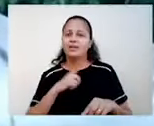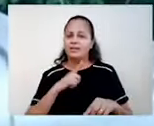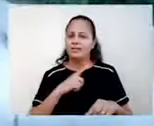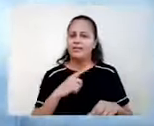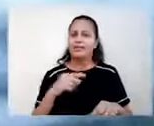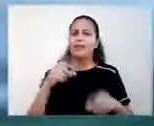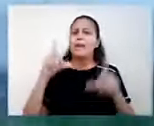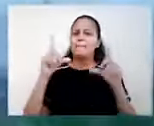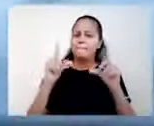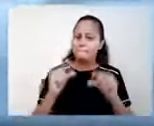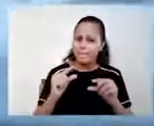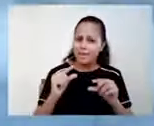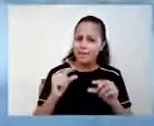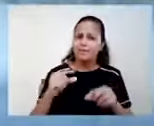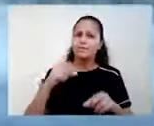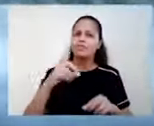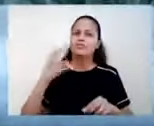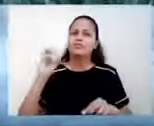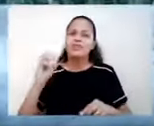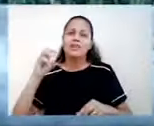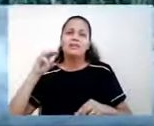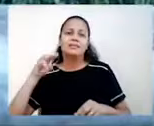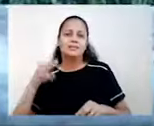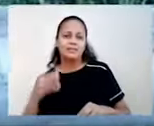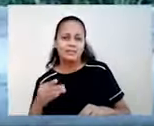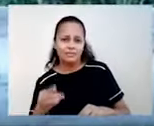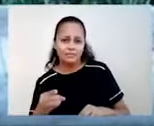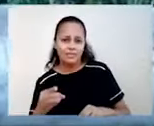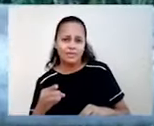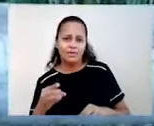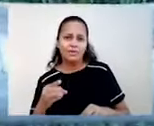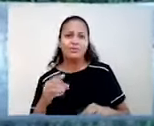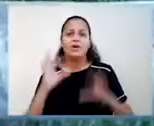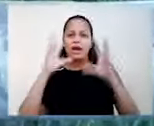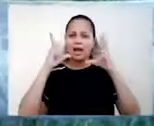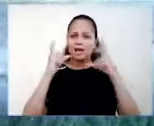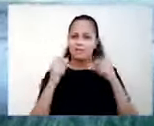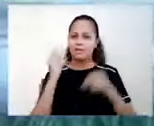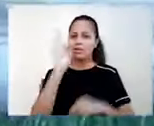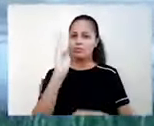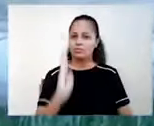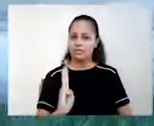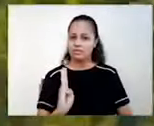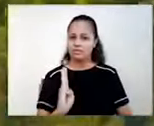é que existam menos de 10 mil animais no território brasileiro.